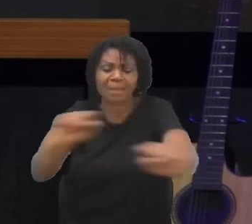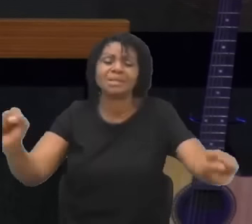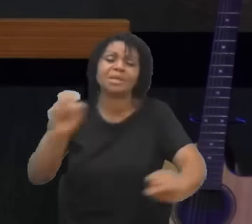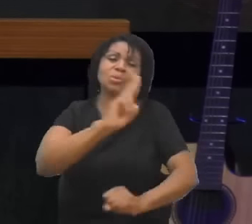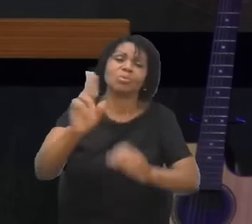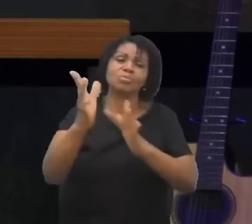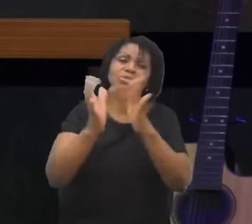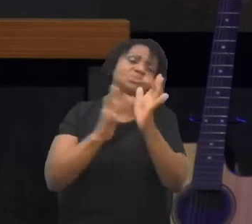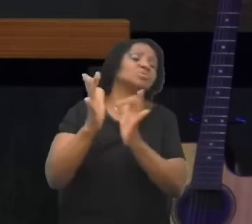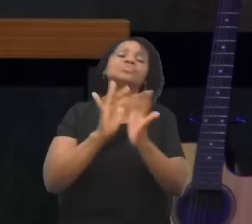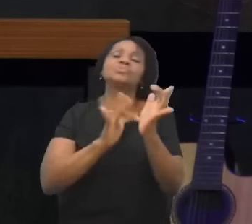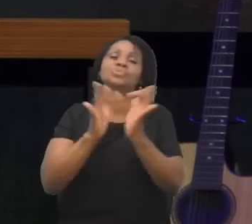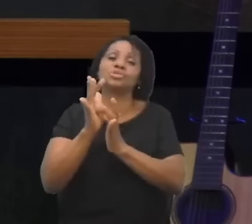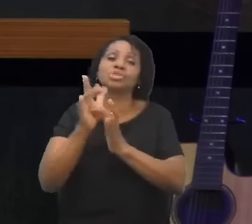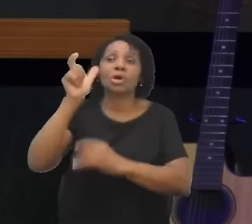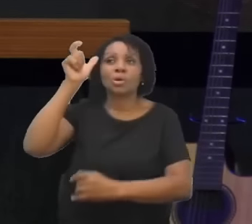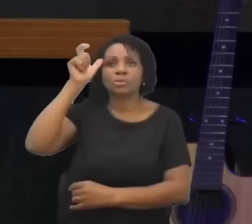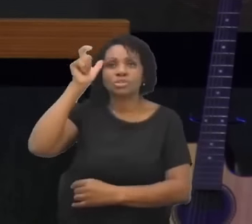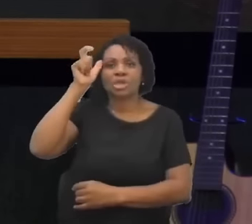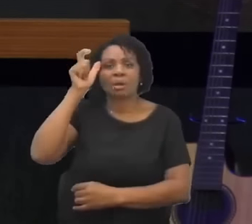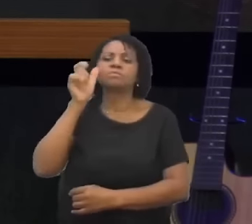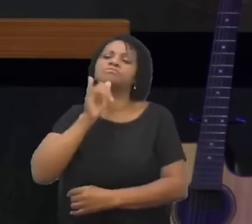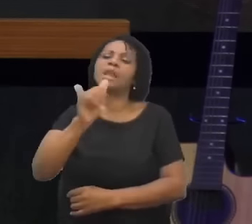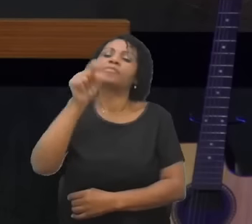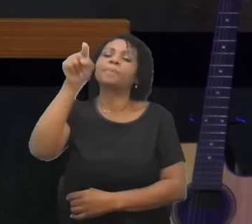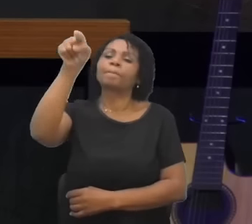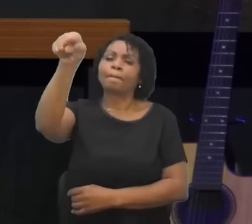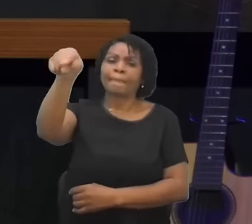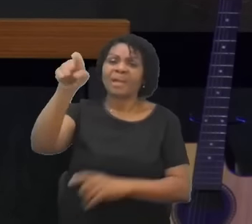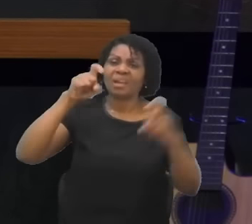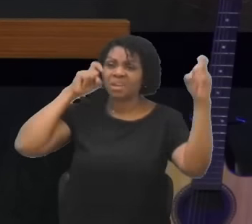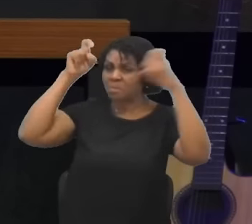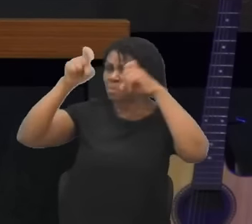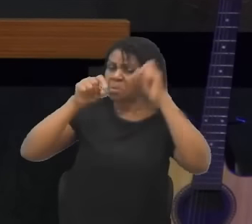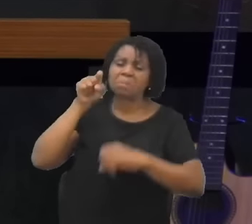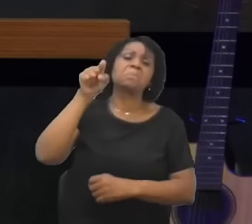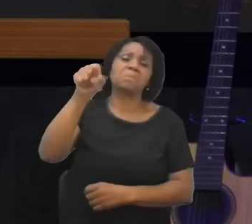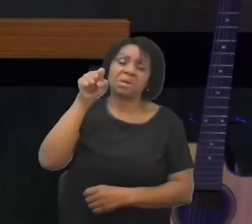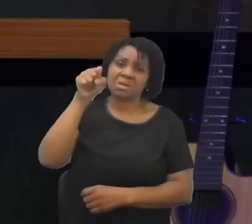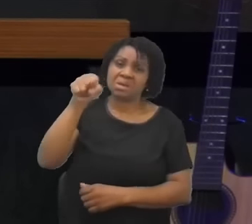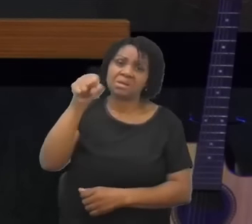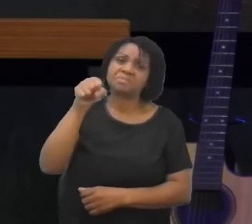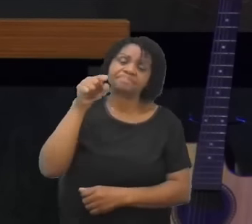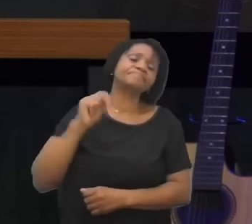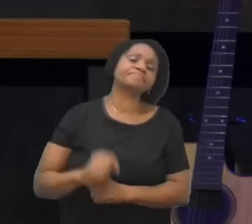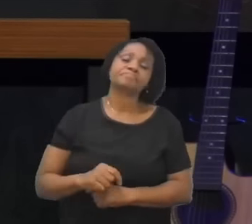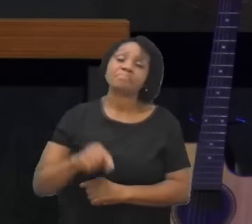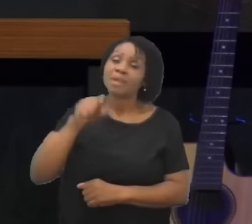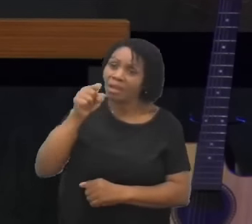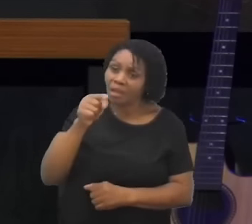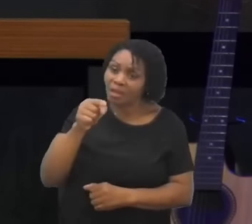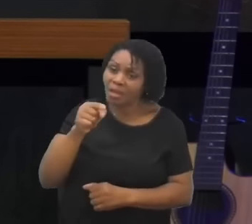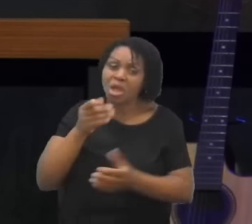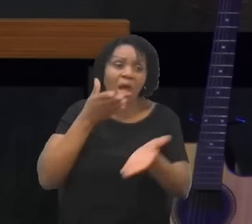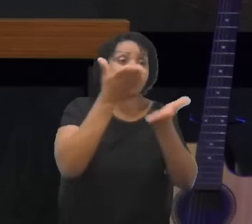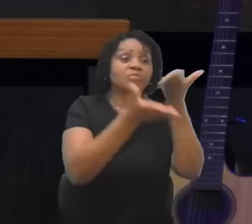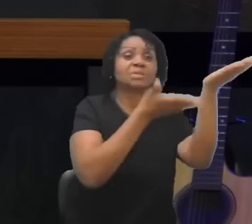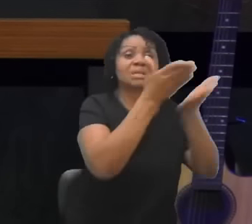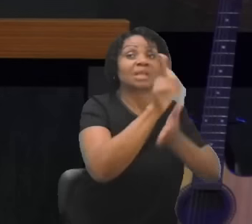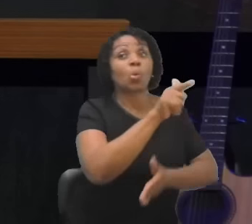terra. Enquanto que o diabo falava, este aqui eu não penso mais nele, eu vou tratar com outros aqui